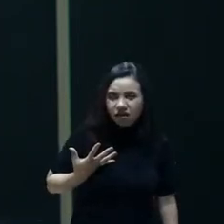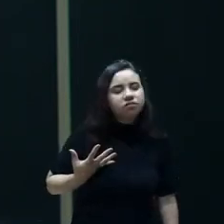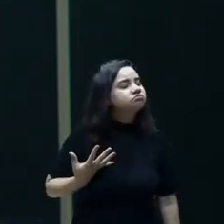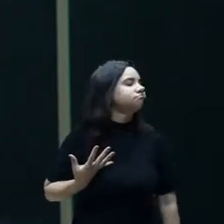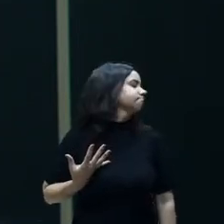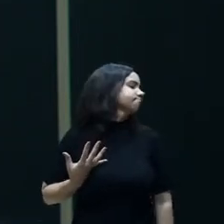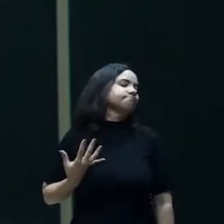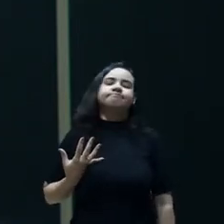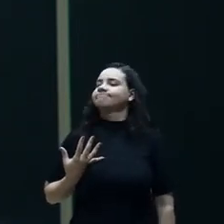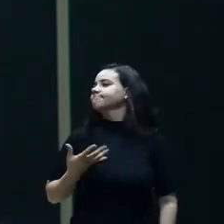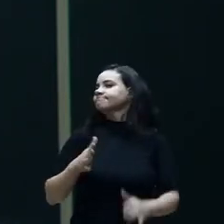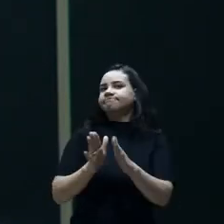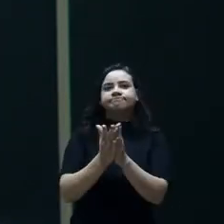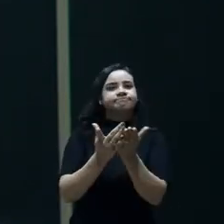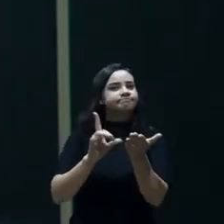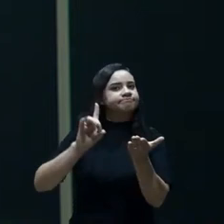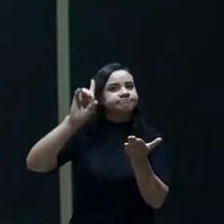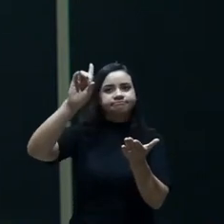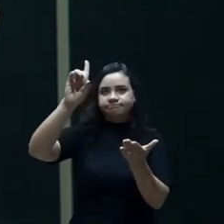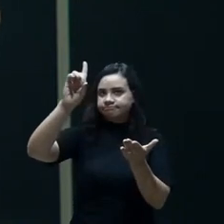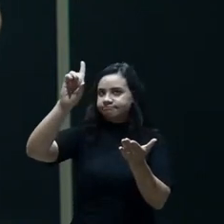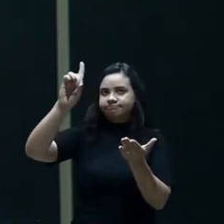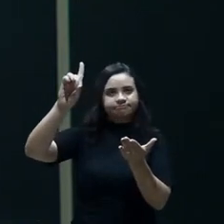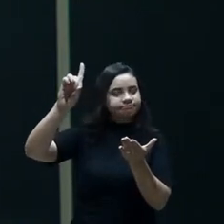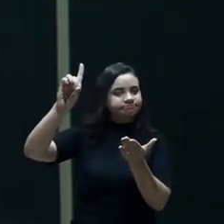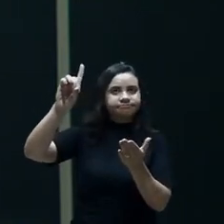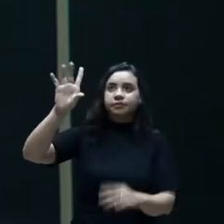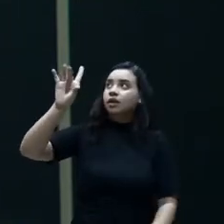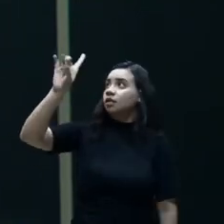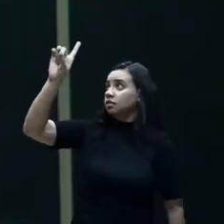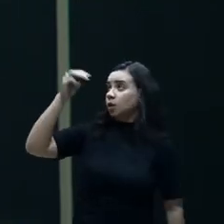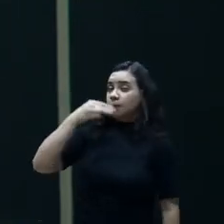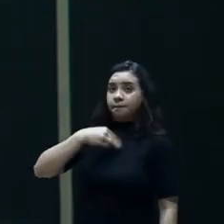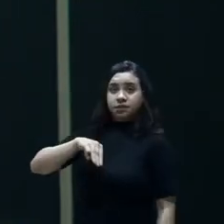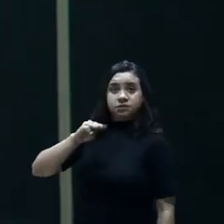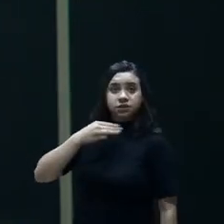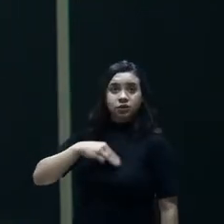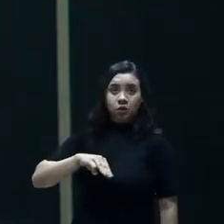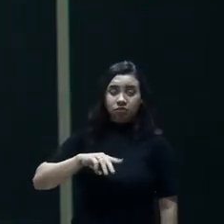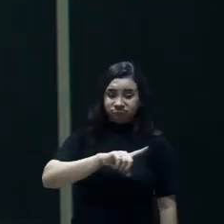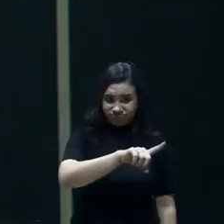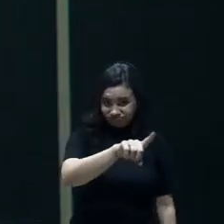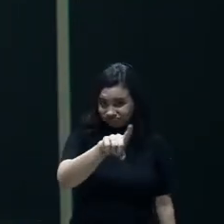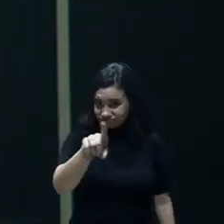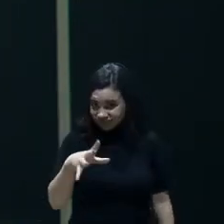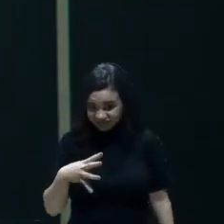a palavra e a misericórdia de Deus, coitado de nós. Não salva um aqui.